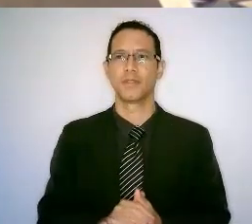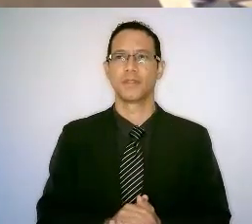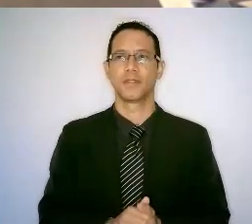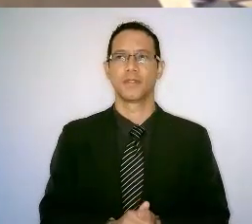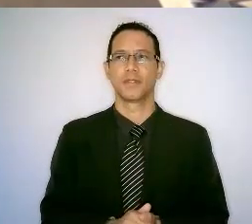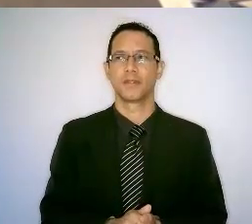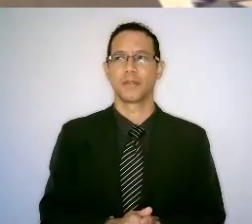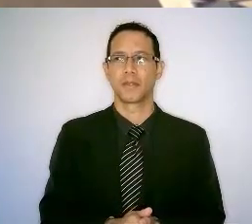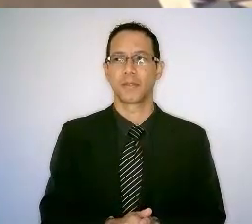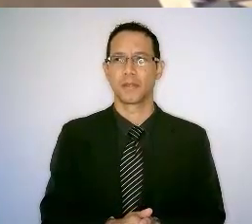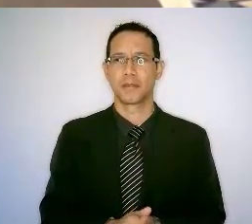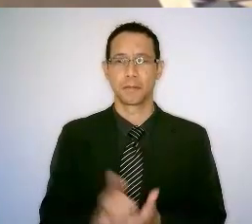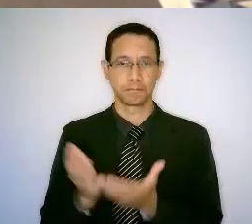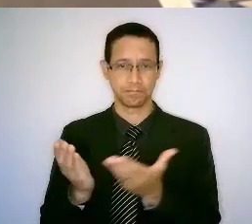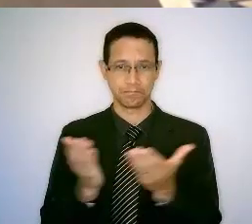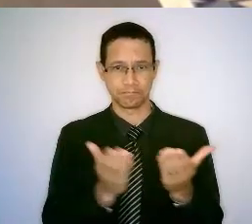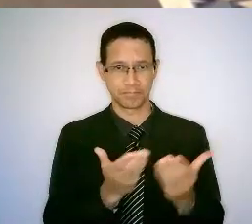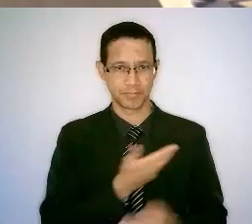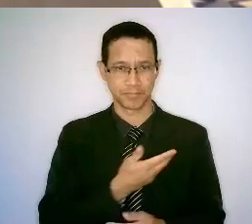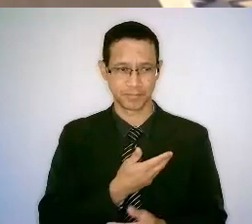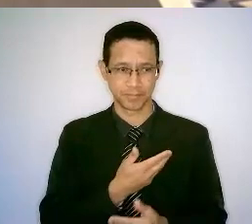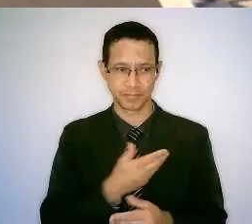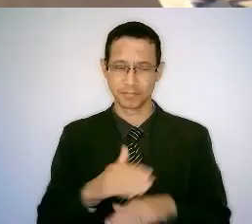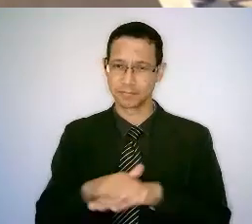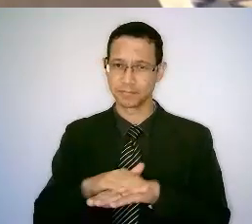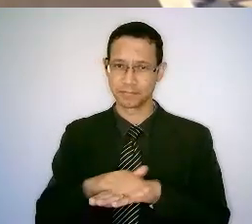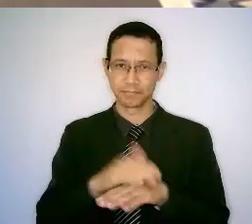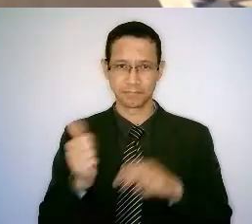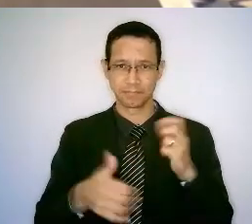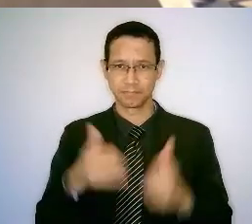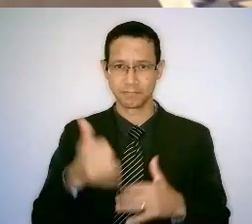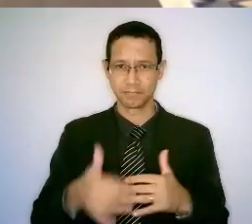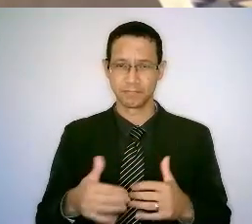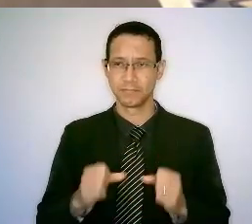Indago se algum colega quer fazer alguma consideração.